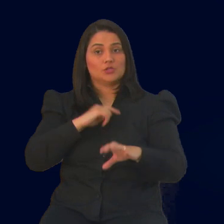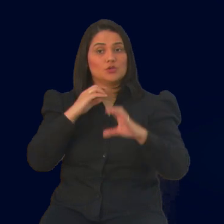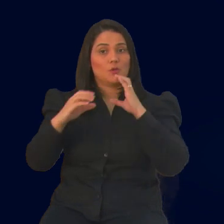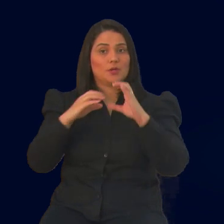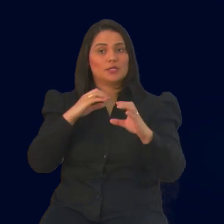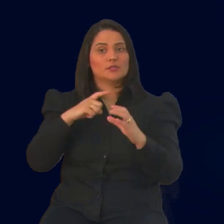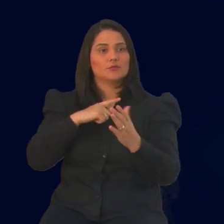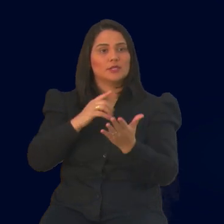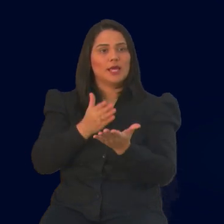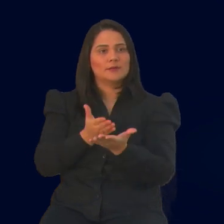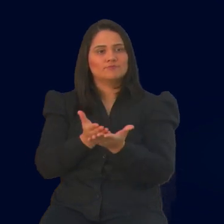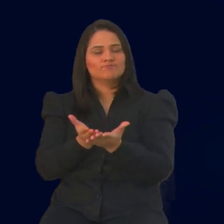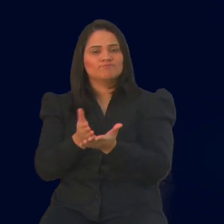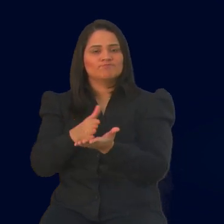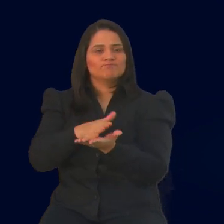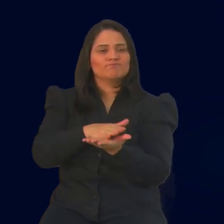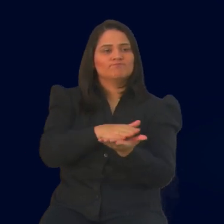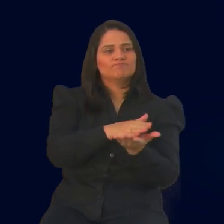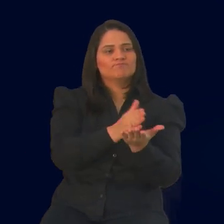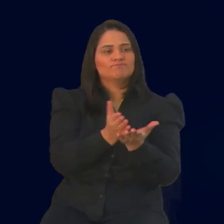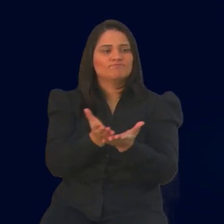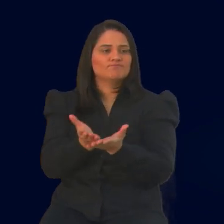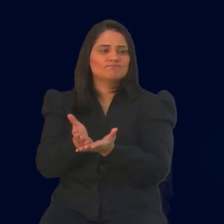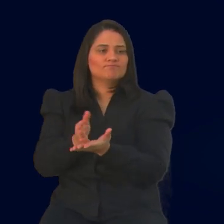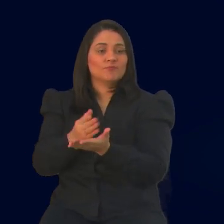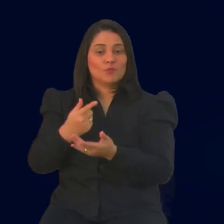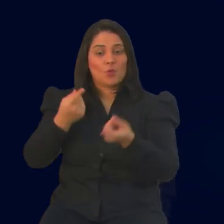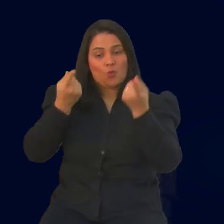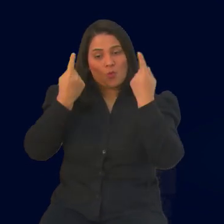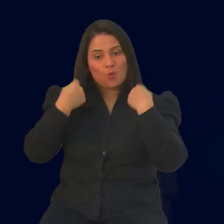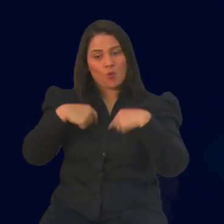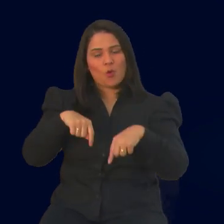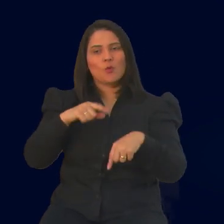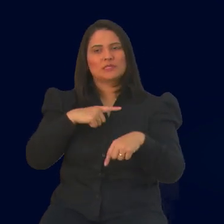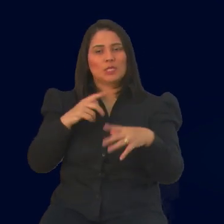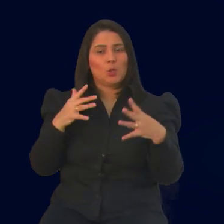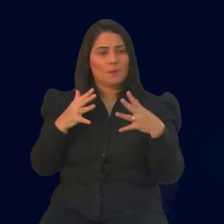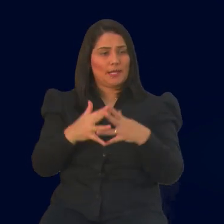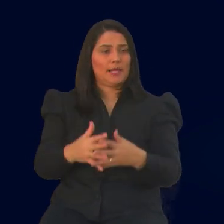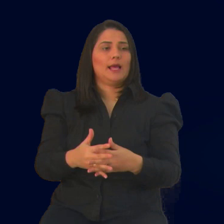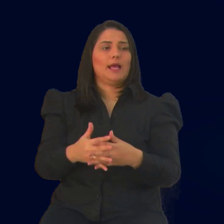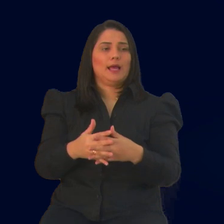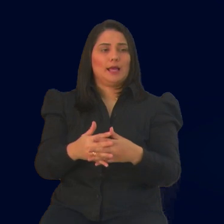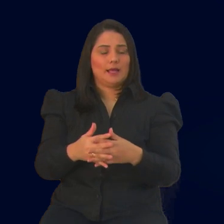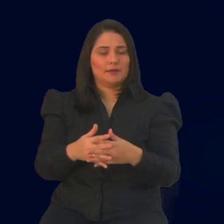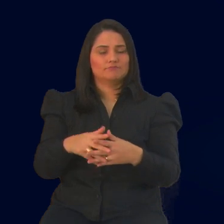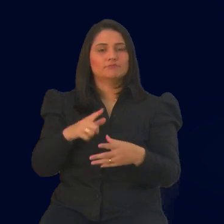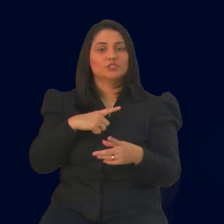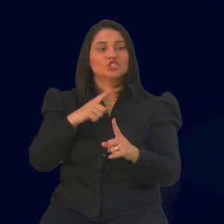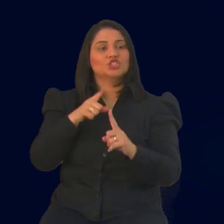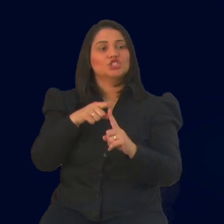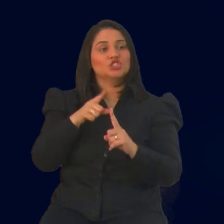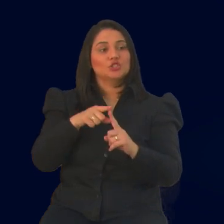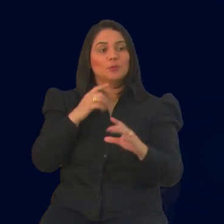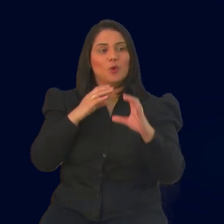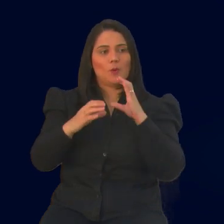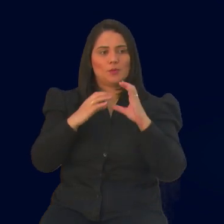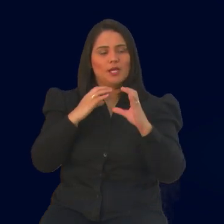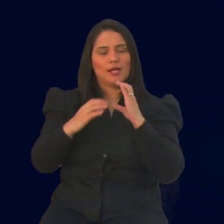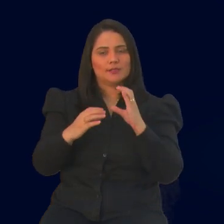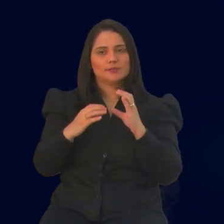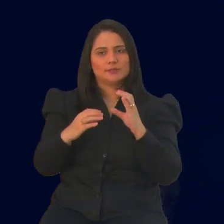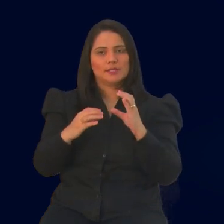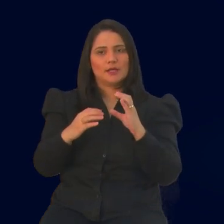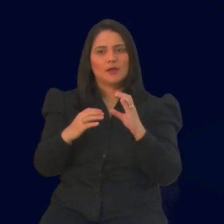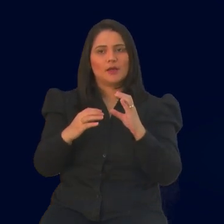flutua. Nós somos seres muito complexos. Então, eu vou colocar aqui tipos de comunicação, não é para enquadrar